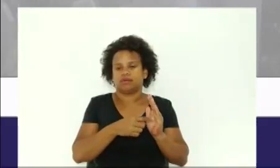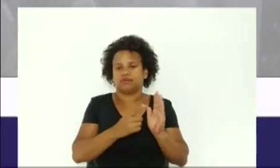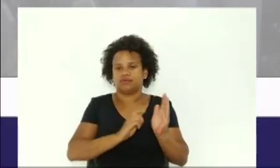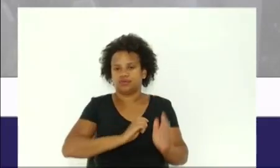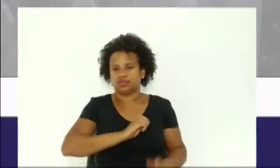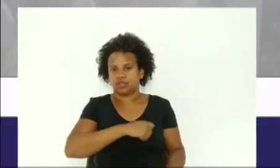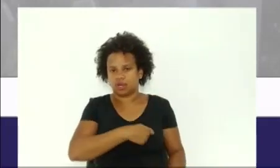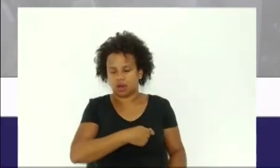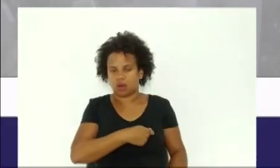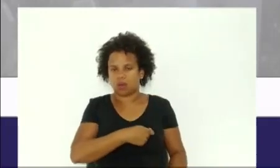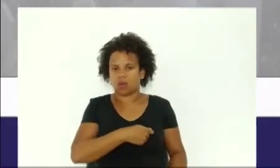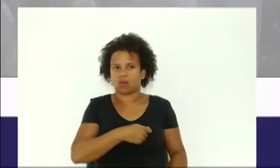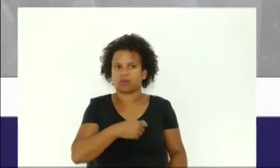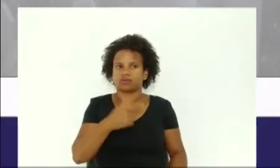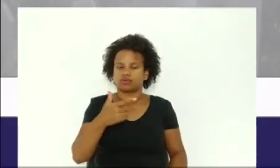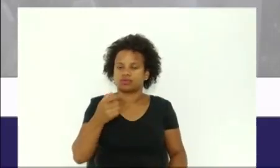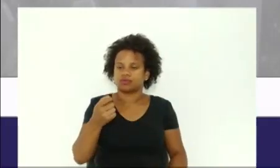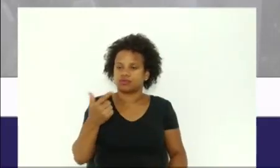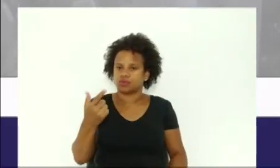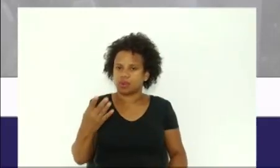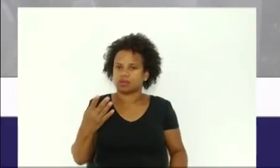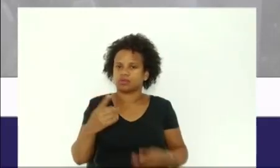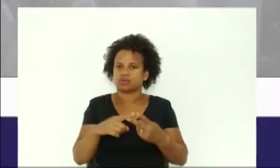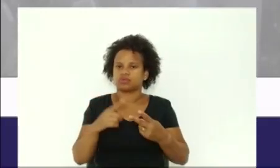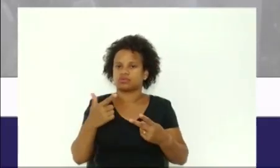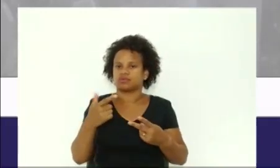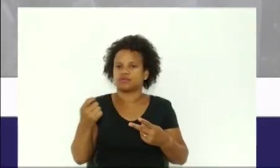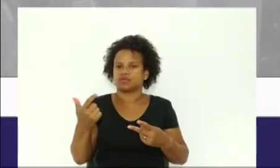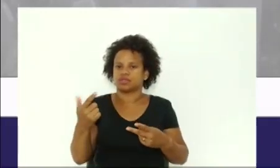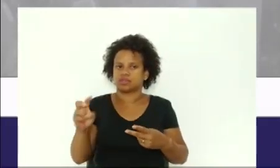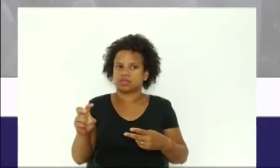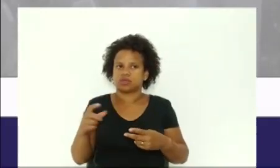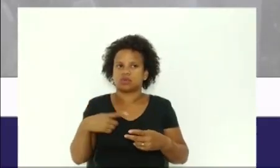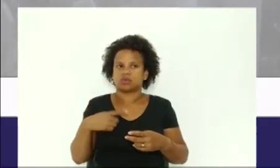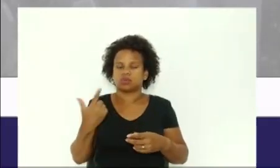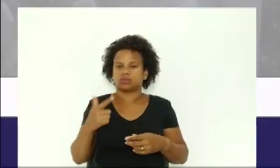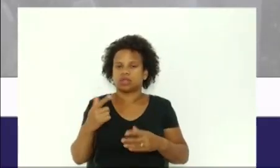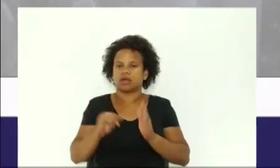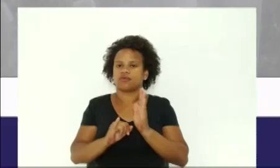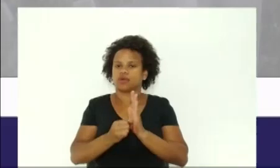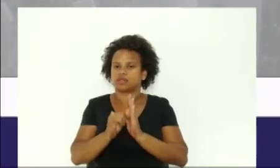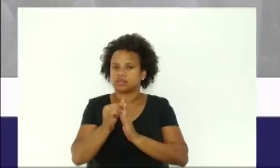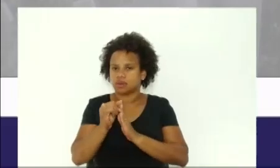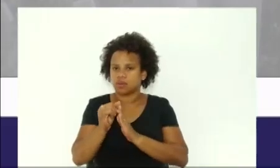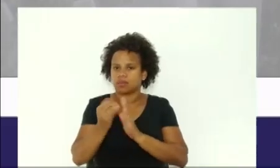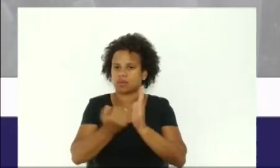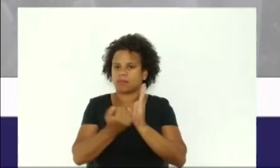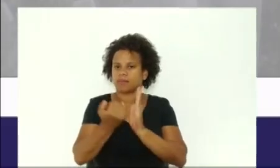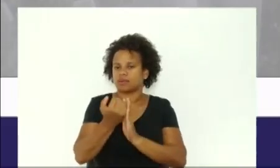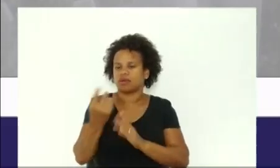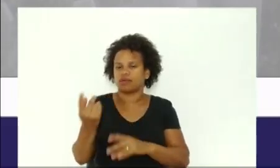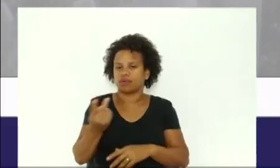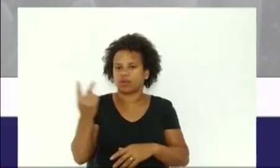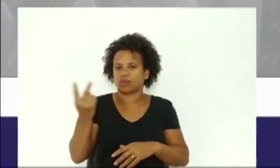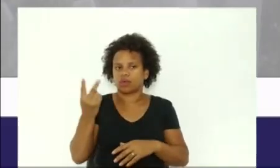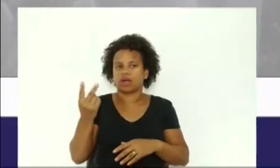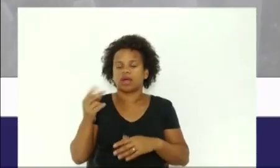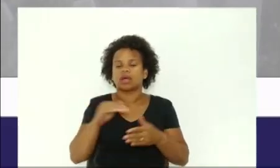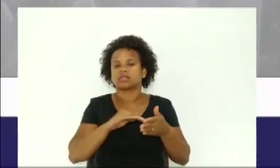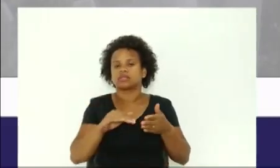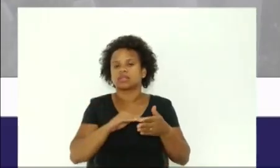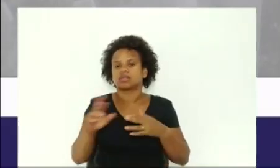2024 e 2025, não tem previsão de correção da inflação? E aí, o secretário respondeu que não